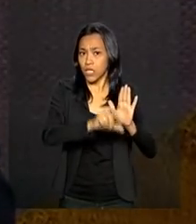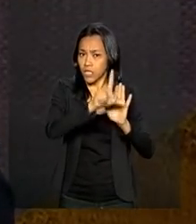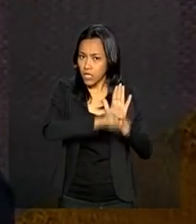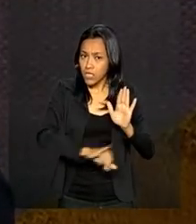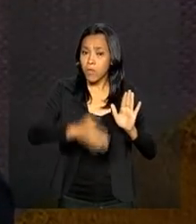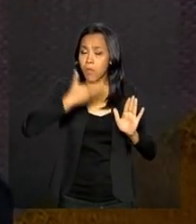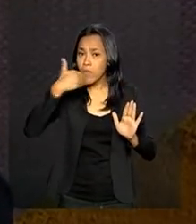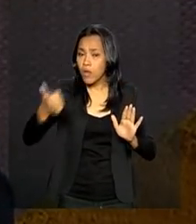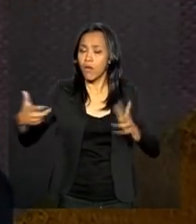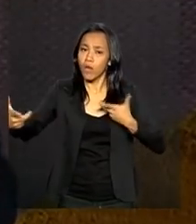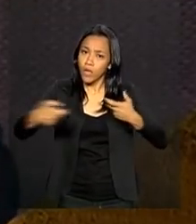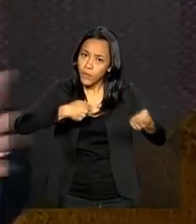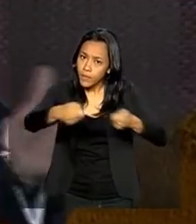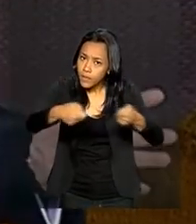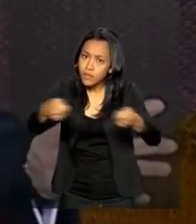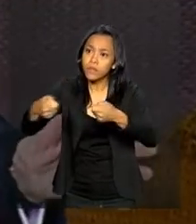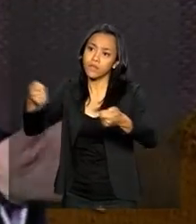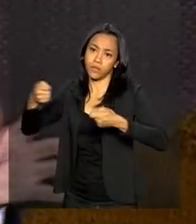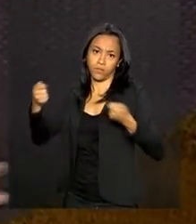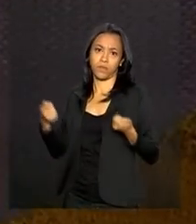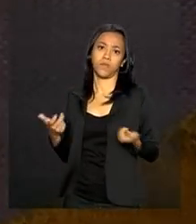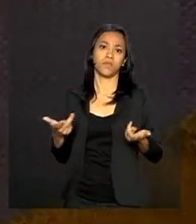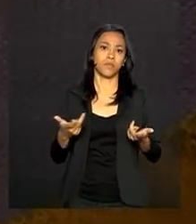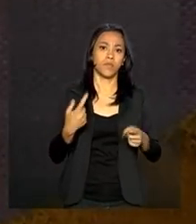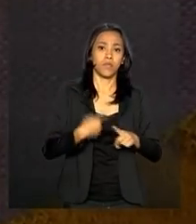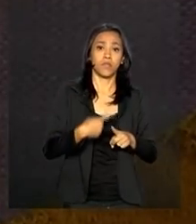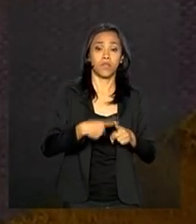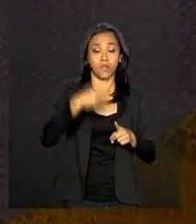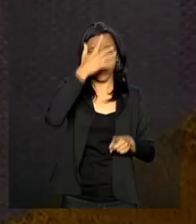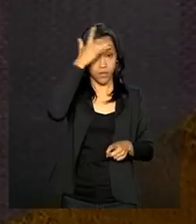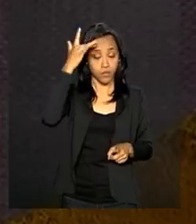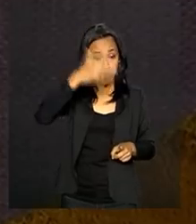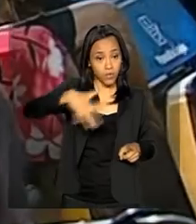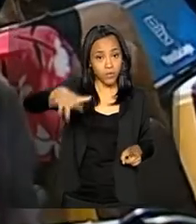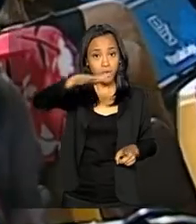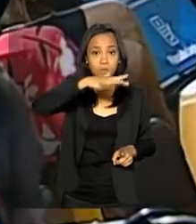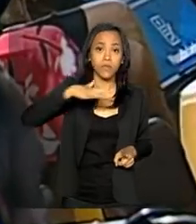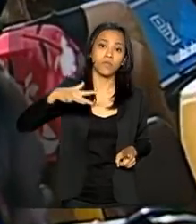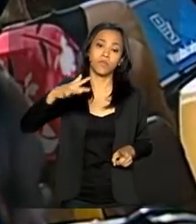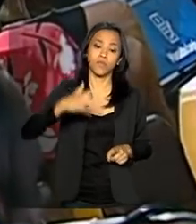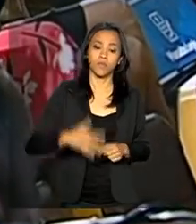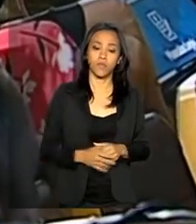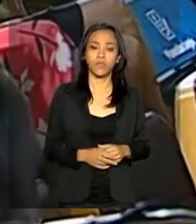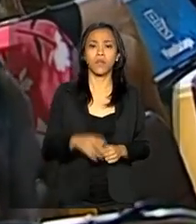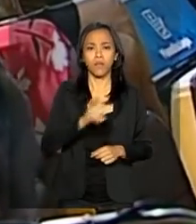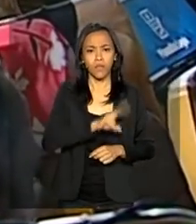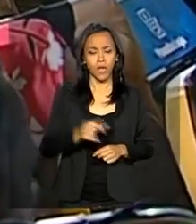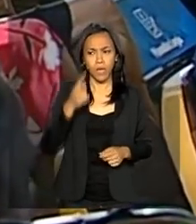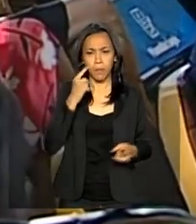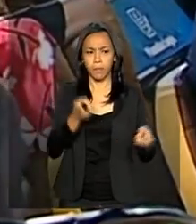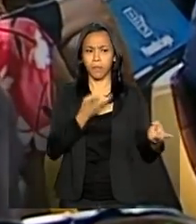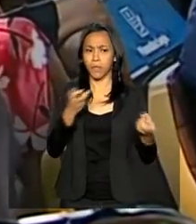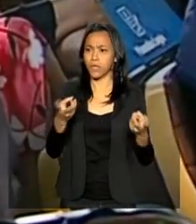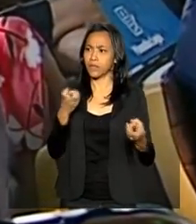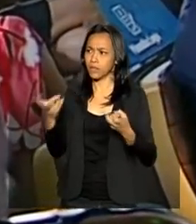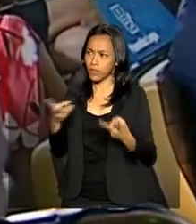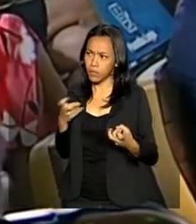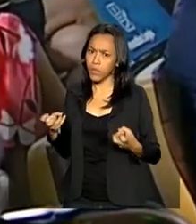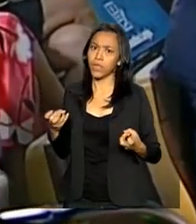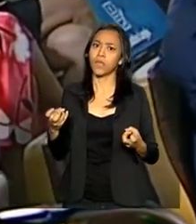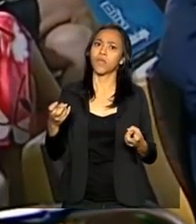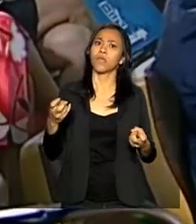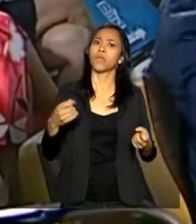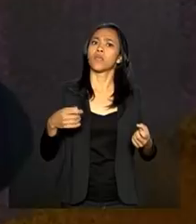para a estabilidade Porque as pessoas não é as pessoas vão vão percebendo que a ordem